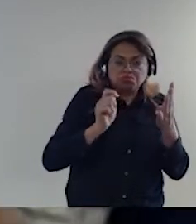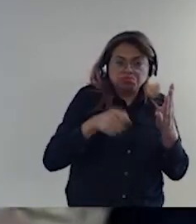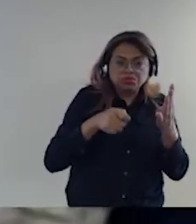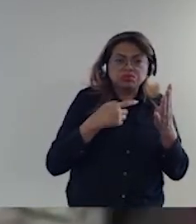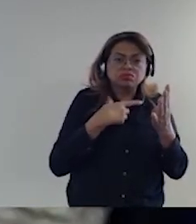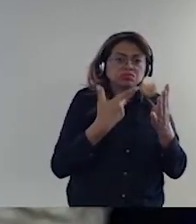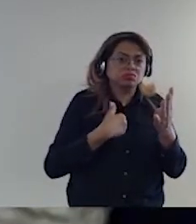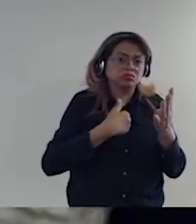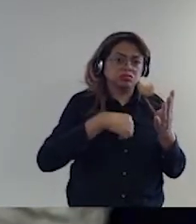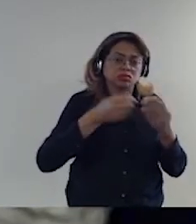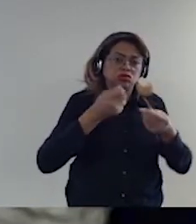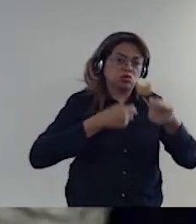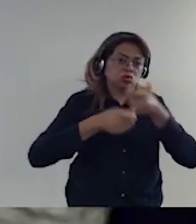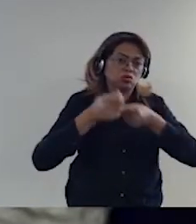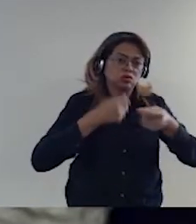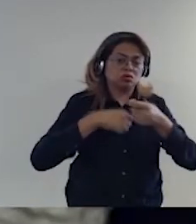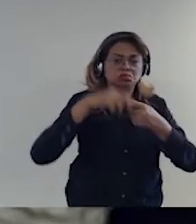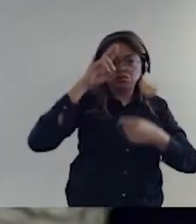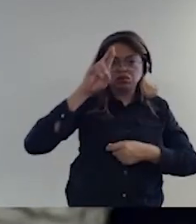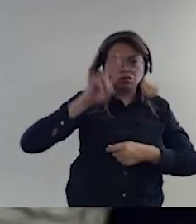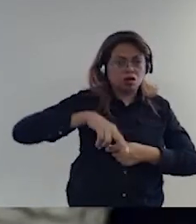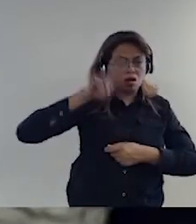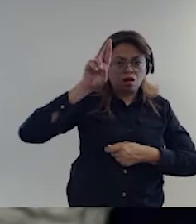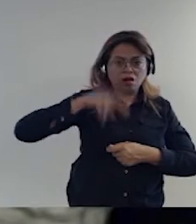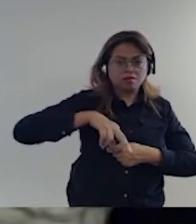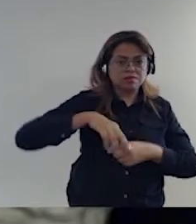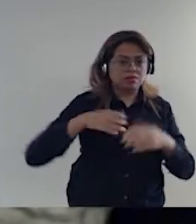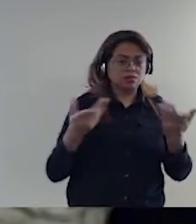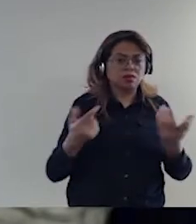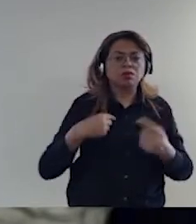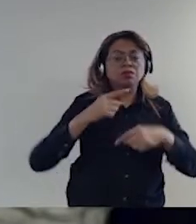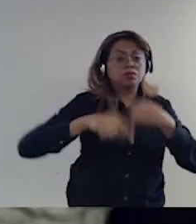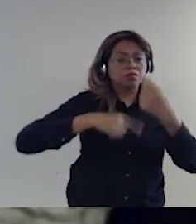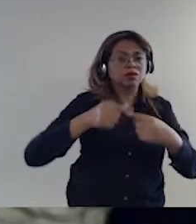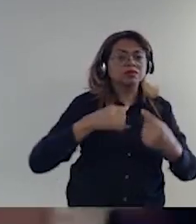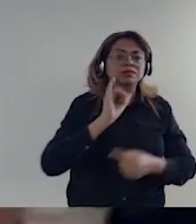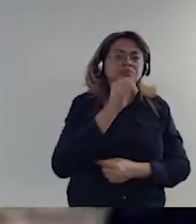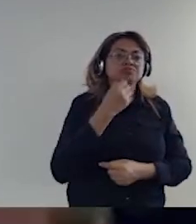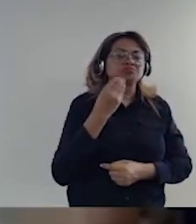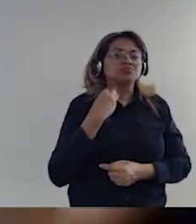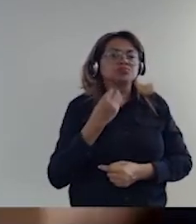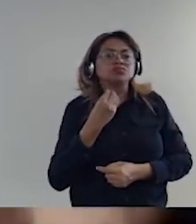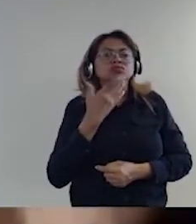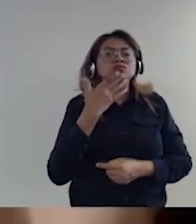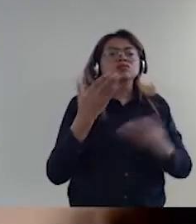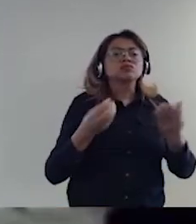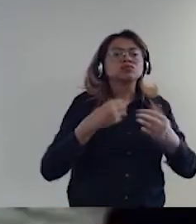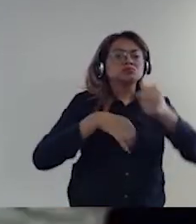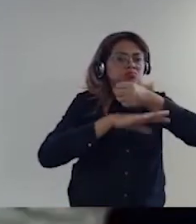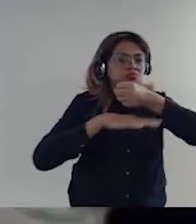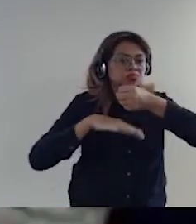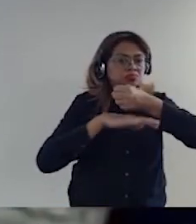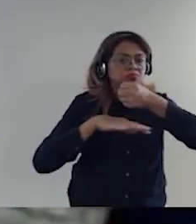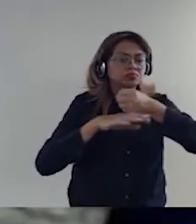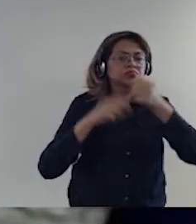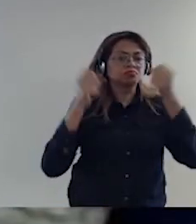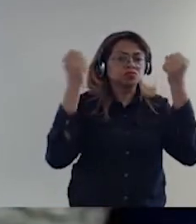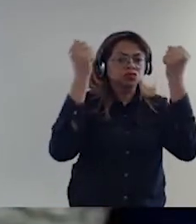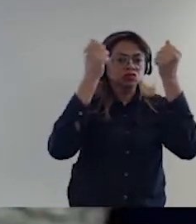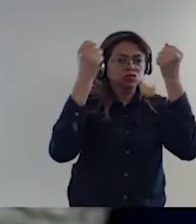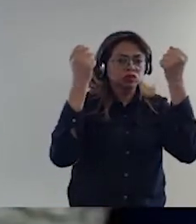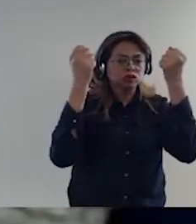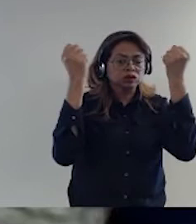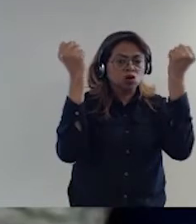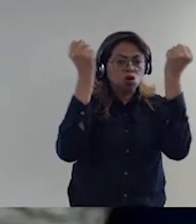agora, isto é extremamente racional, é conduta racional, e depois temos, como eu dizia, a tal negociação estrutural, em que eu já não olho vínculo